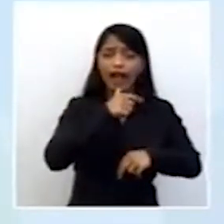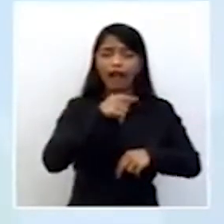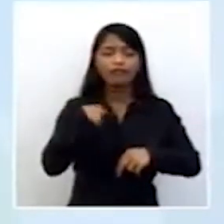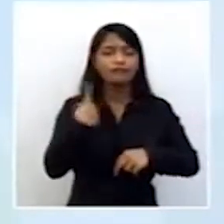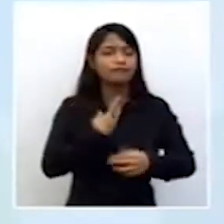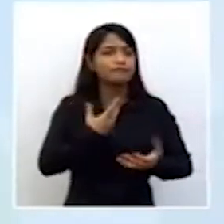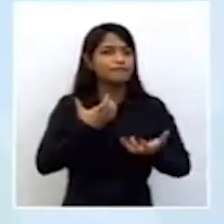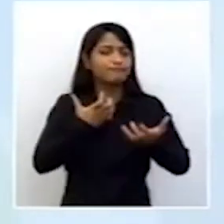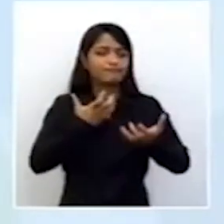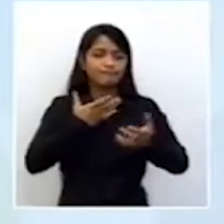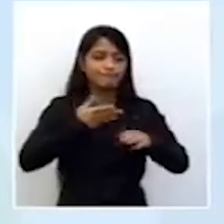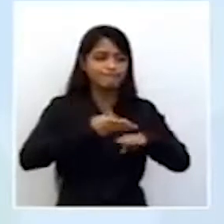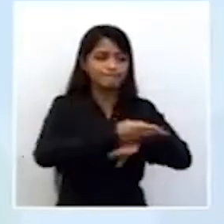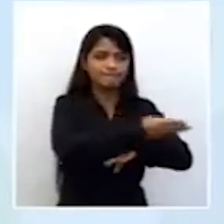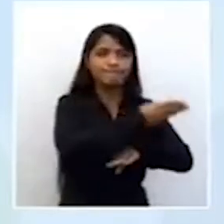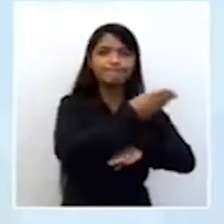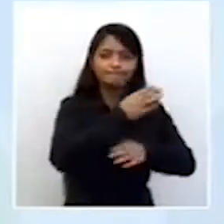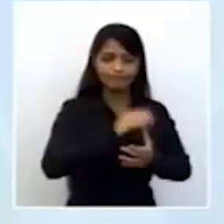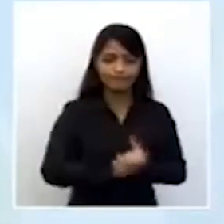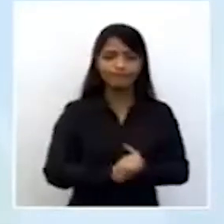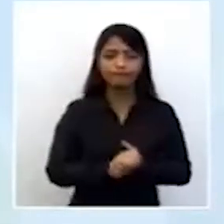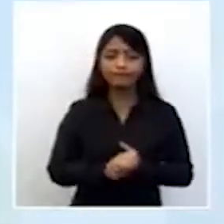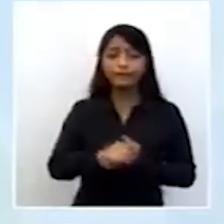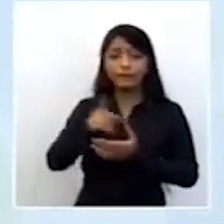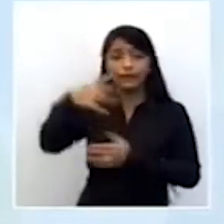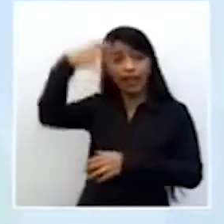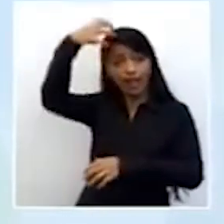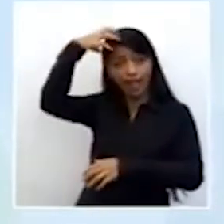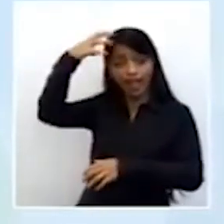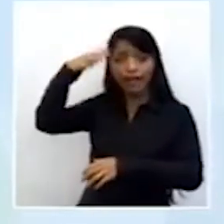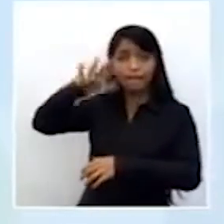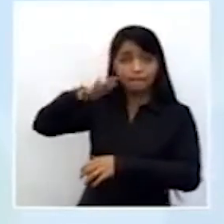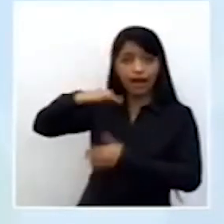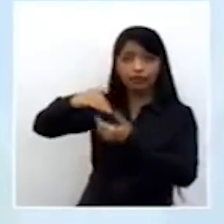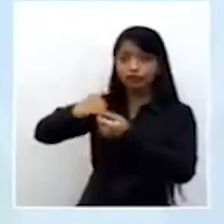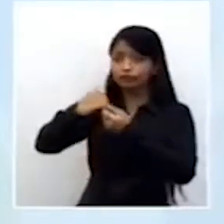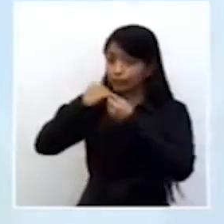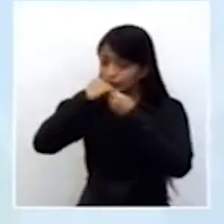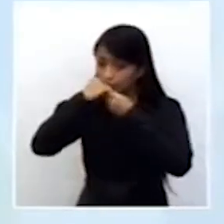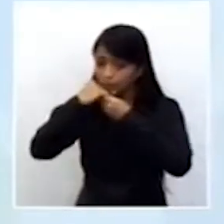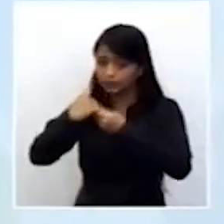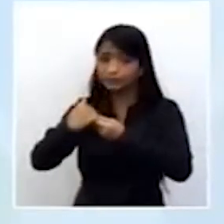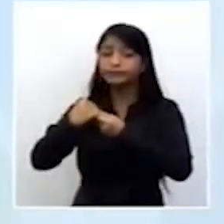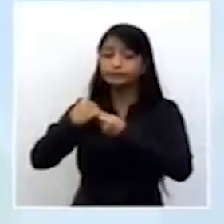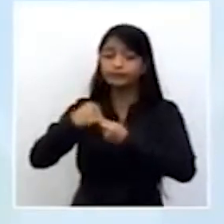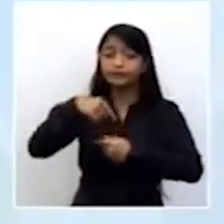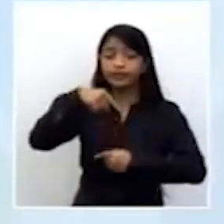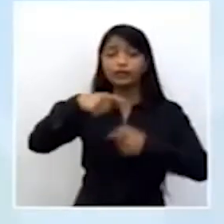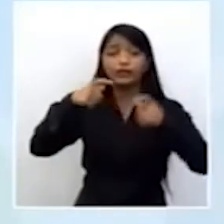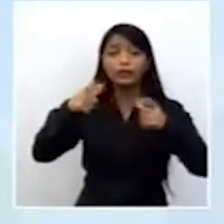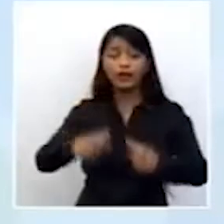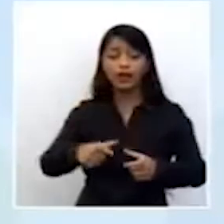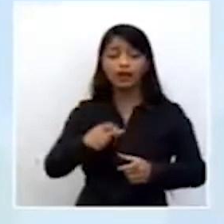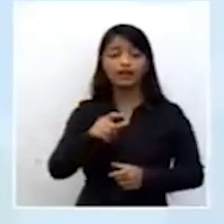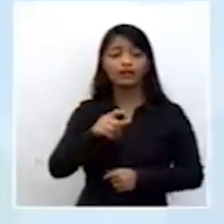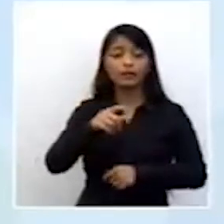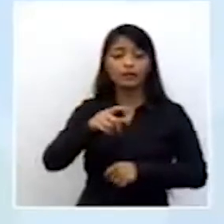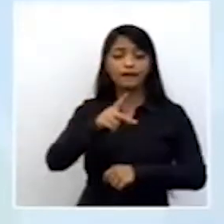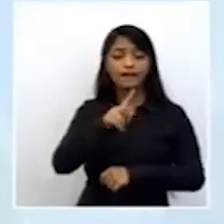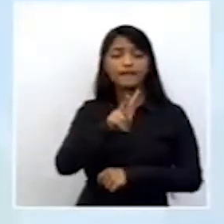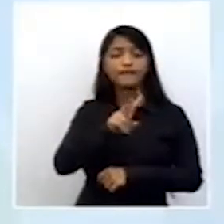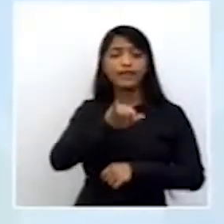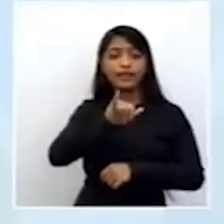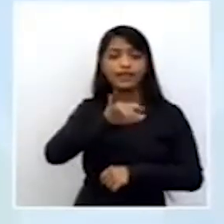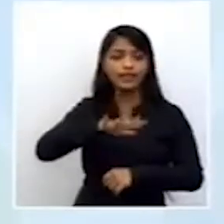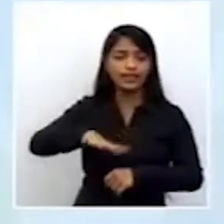águas que tem. Beijo as mãos de vossa alteza, deste porto seguro, da vossa ilha de Vera